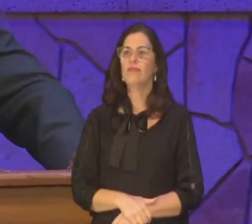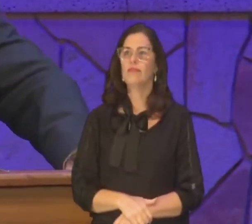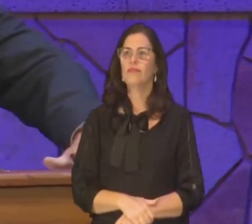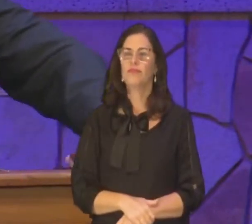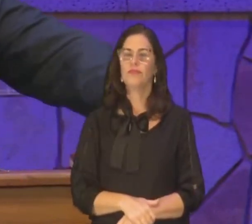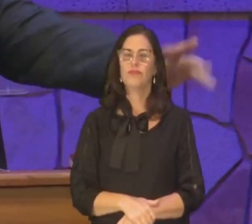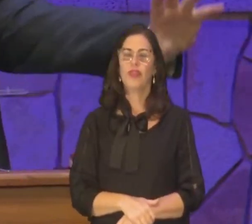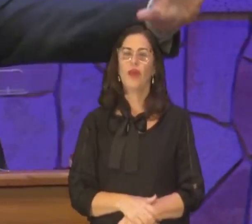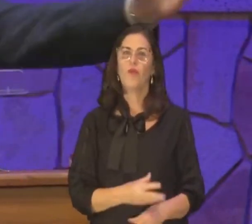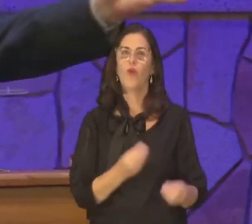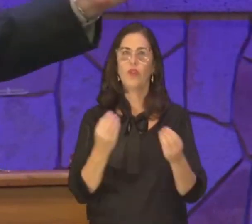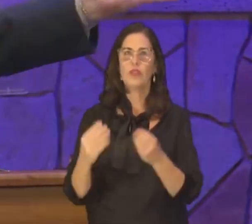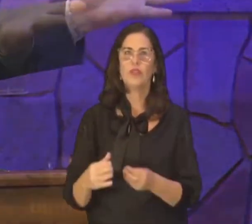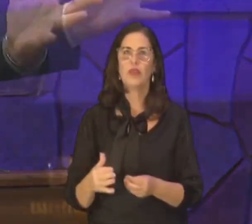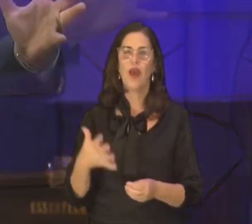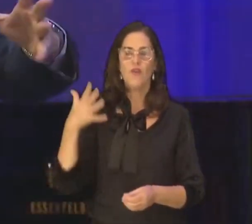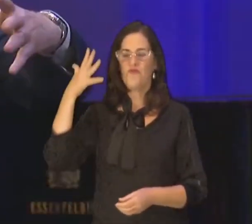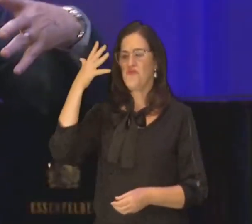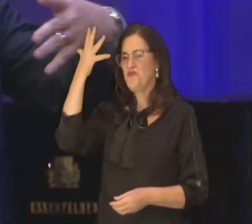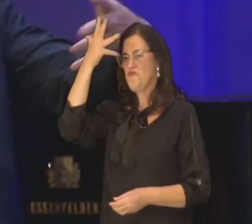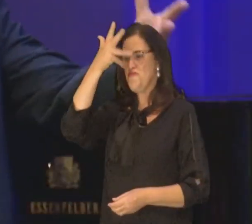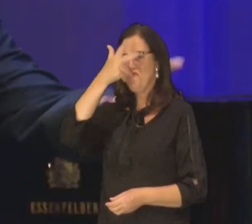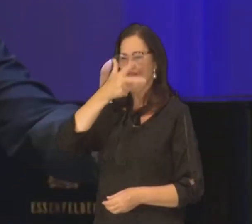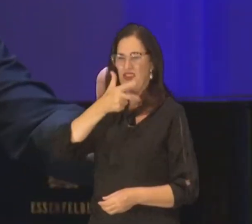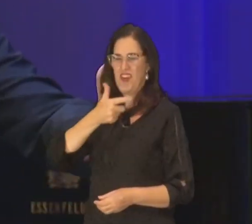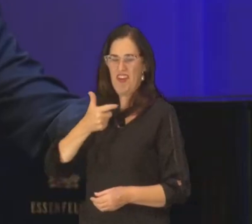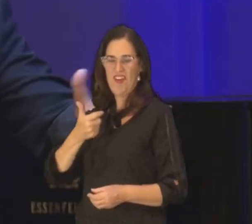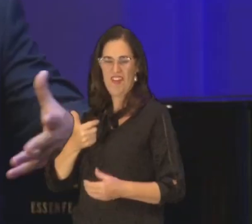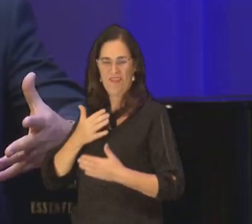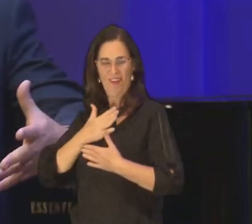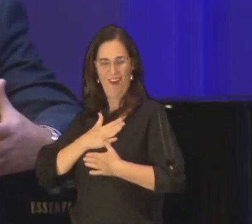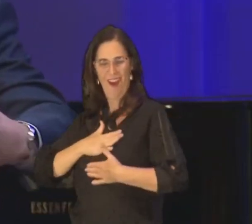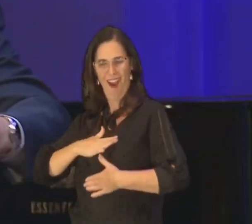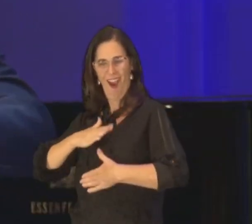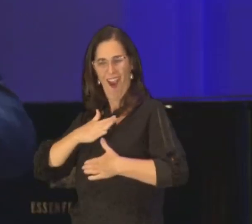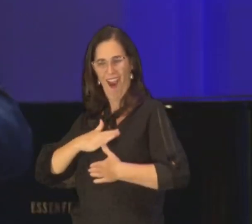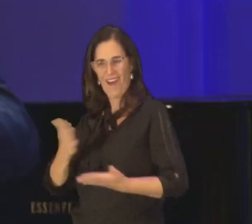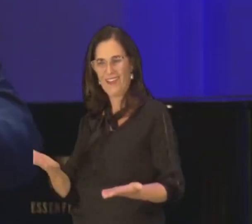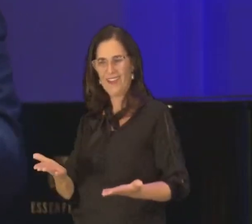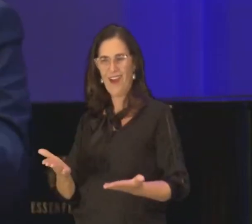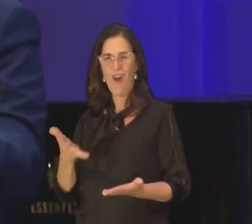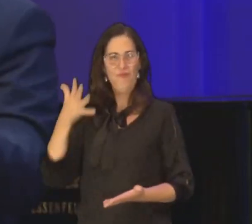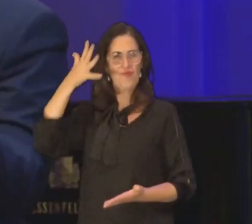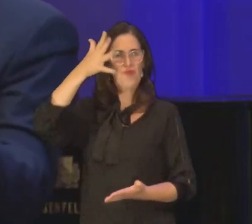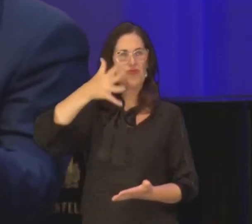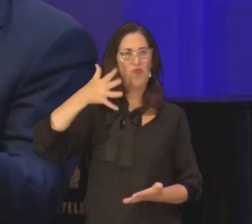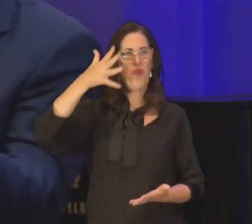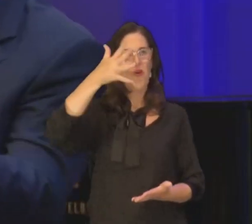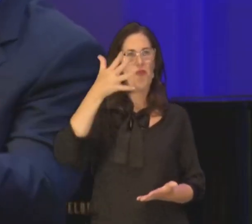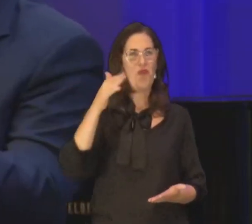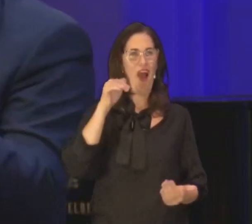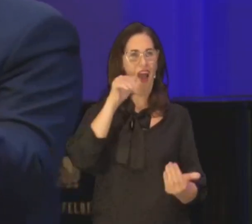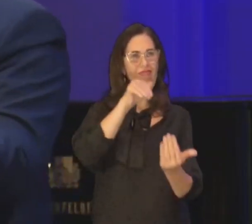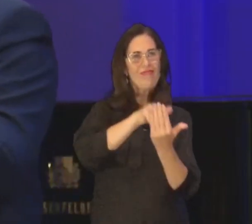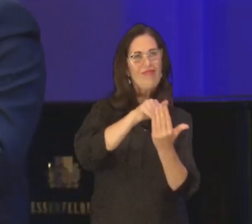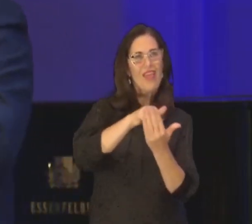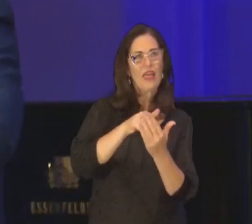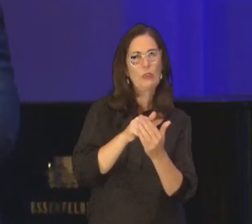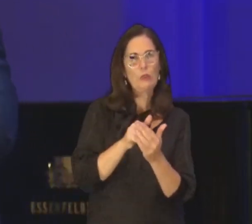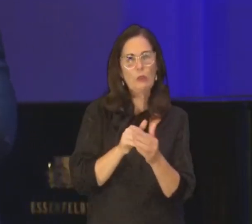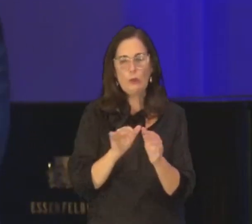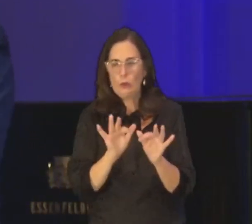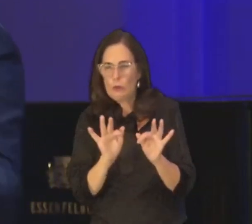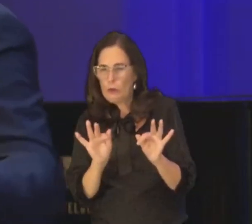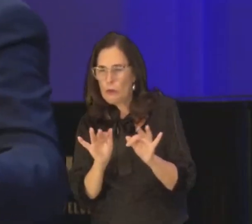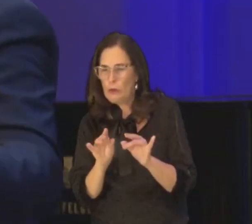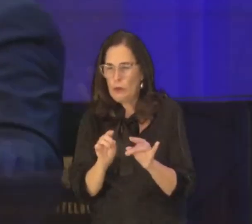E muitas vezes com um discurso bonito, com um discurso manso, muitas vezes com um discurso até sutil